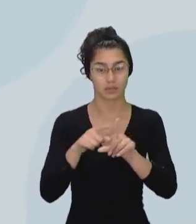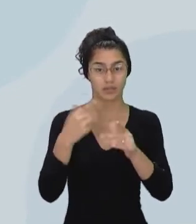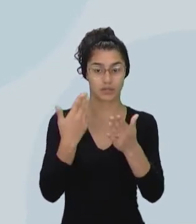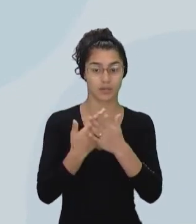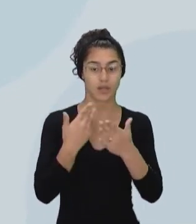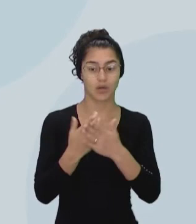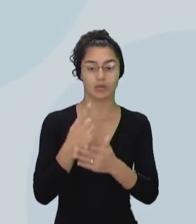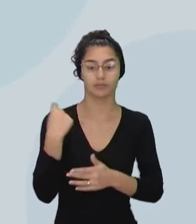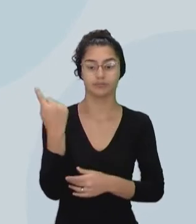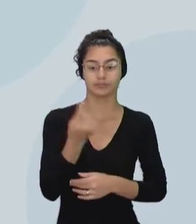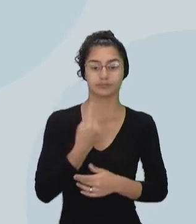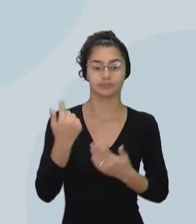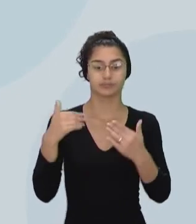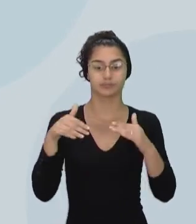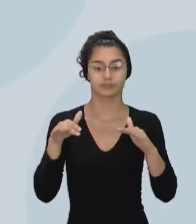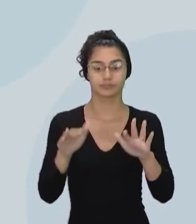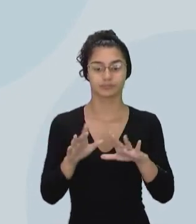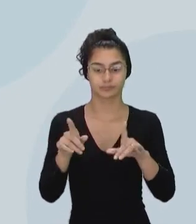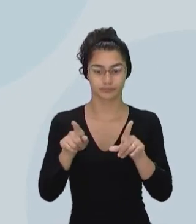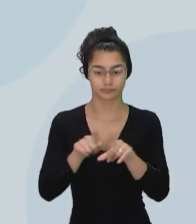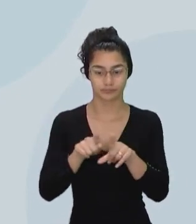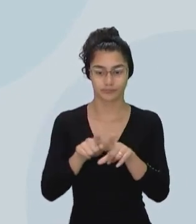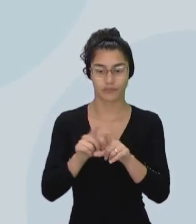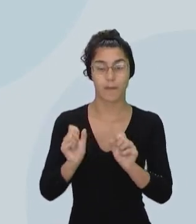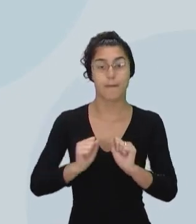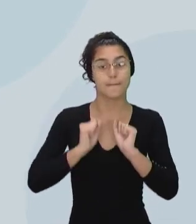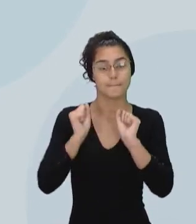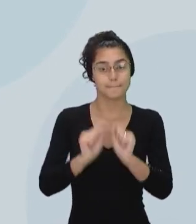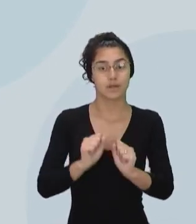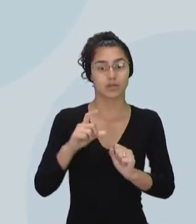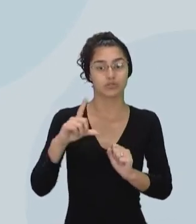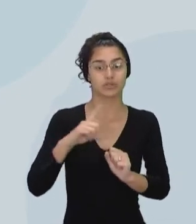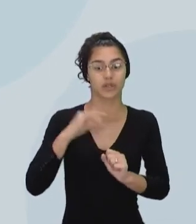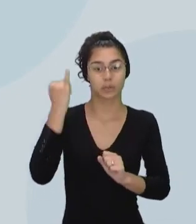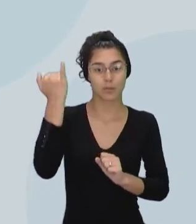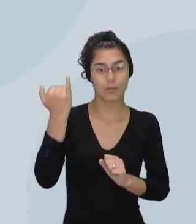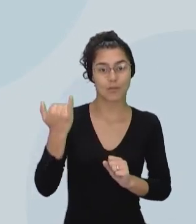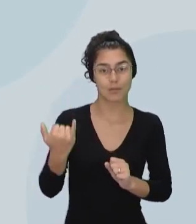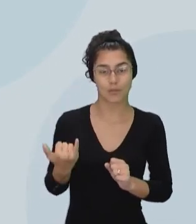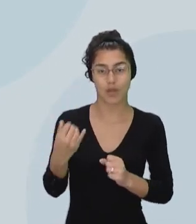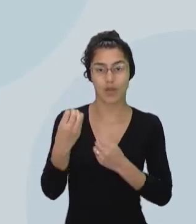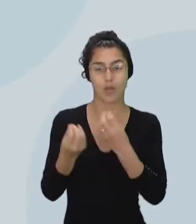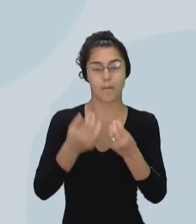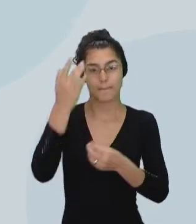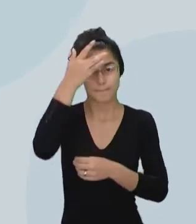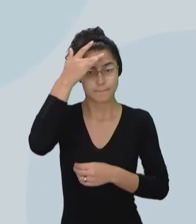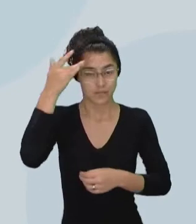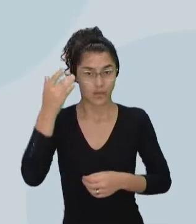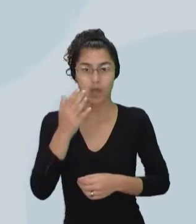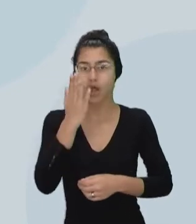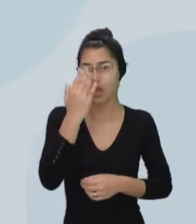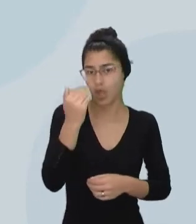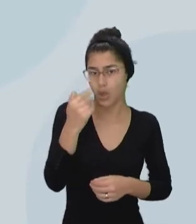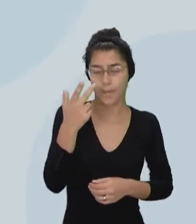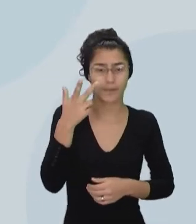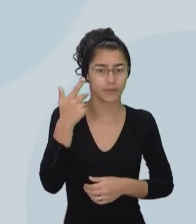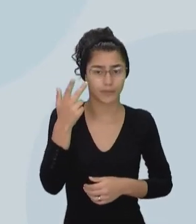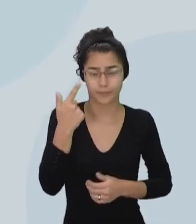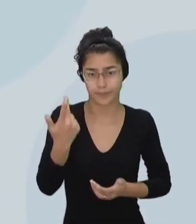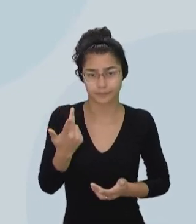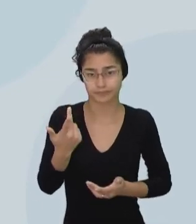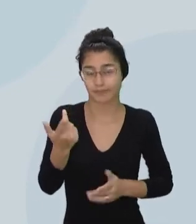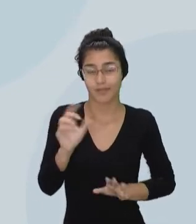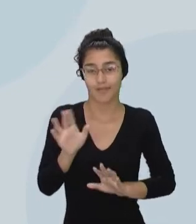nossas aulas. Mas também, né, a gente pode ter aí a desnutrição com pessoas que comem. Então,